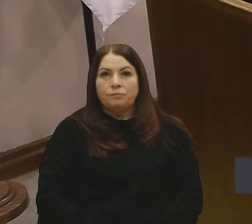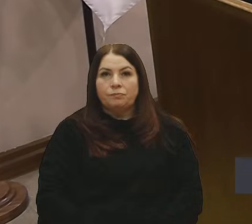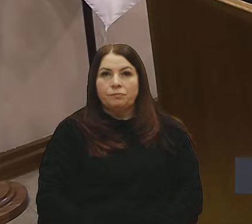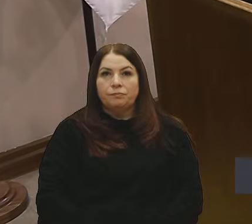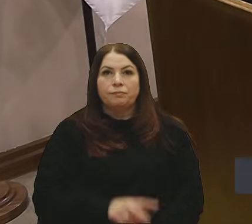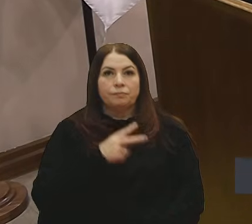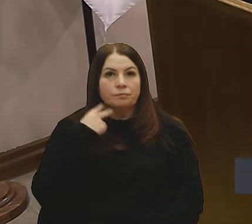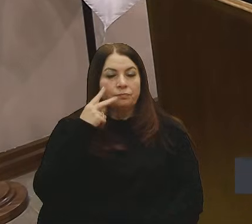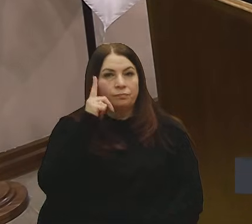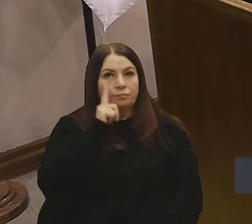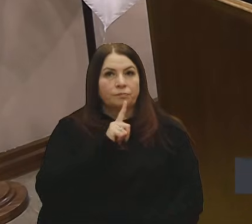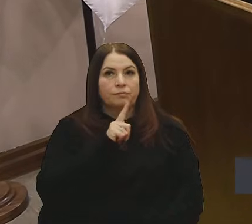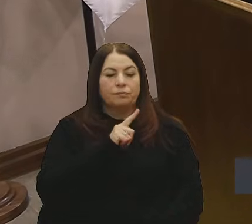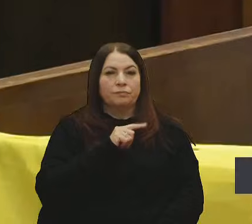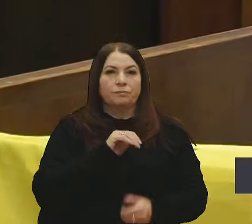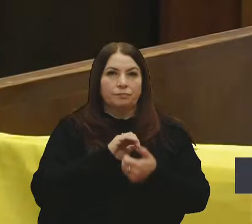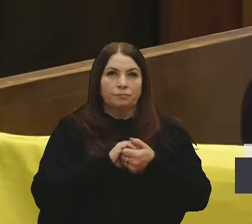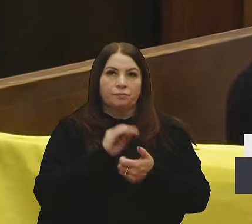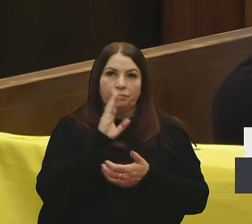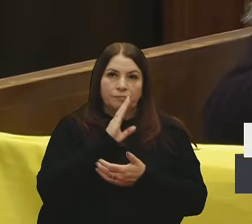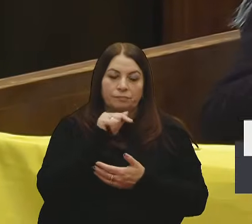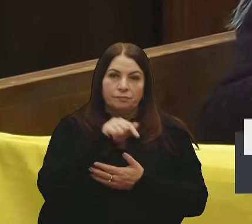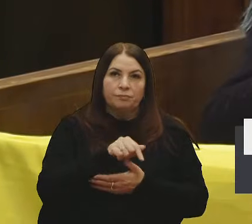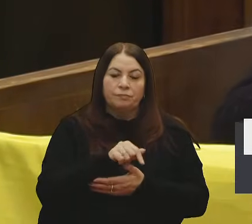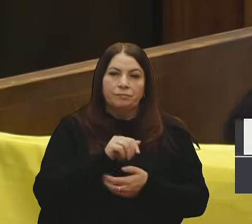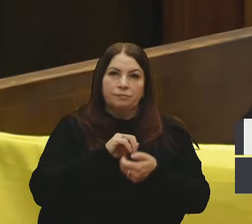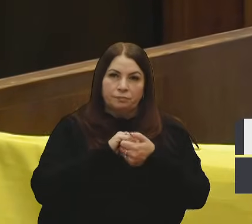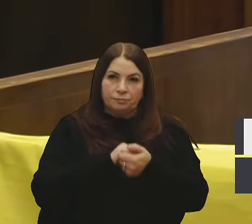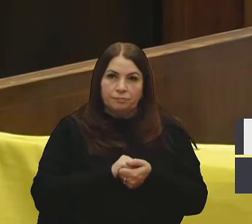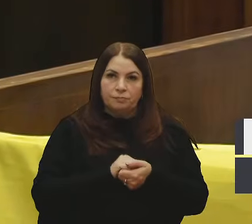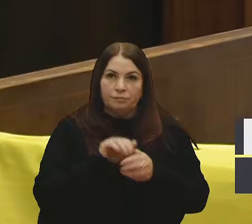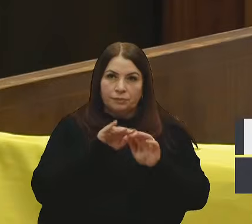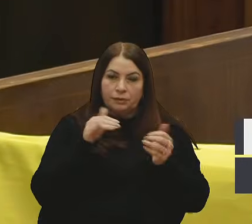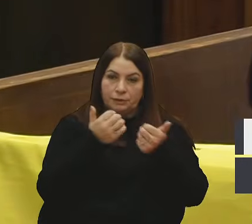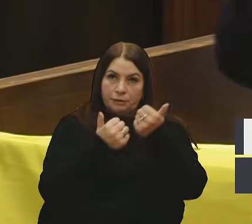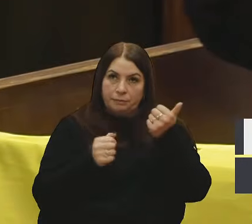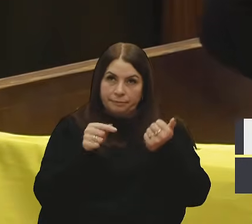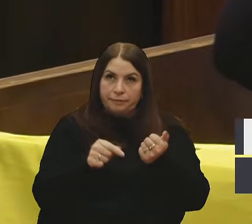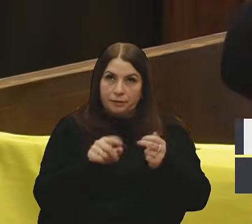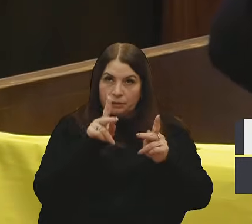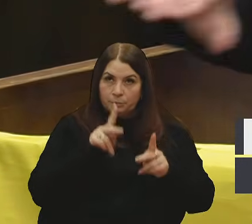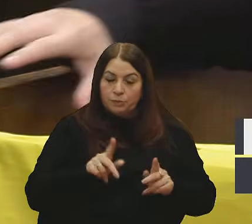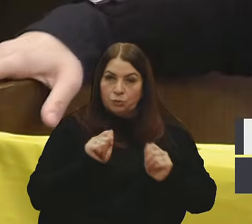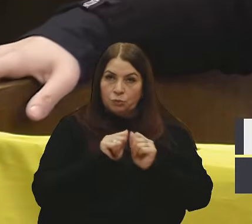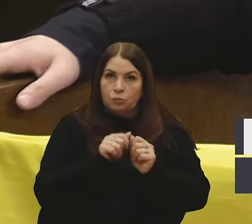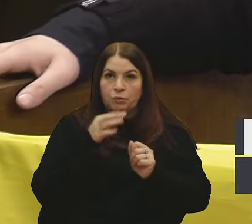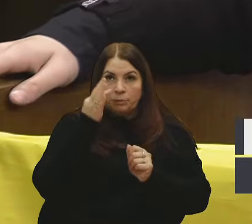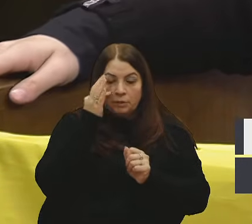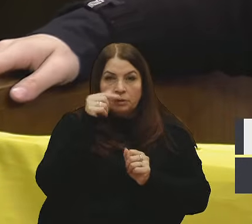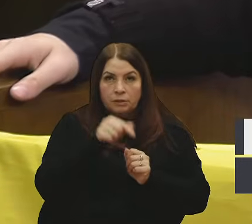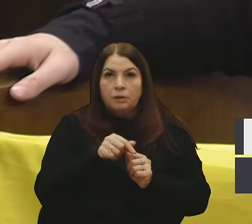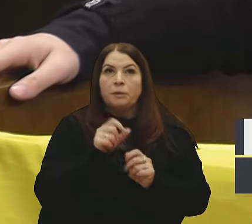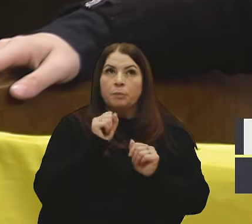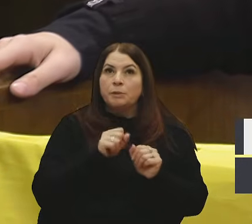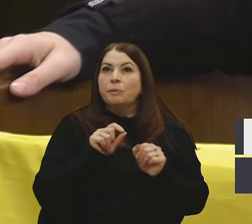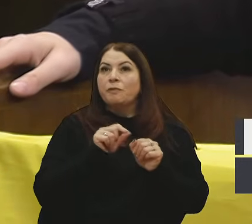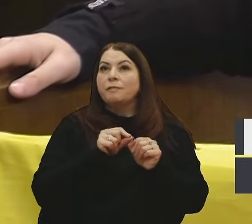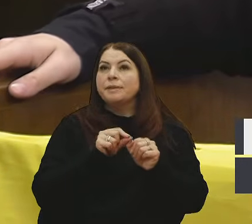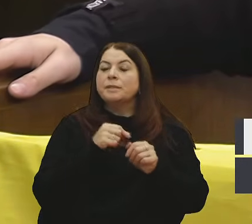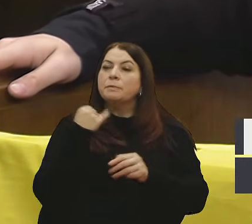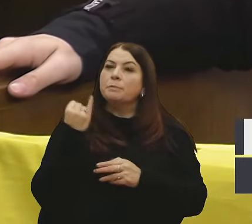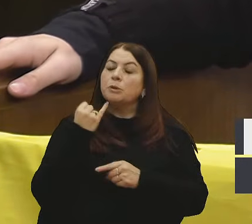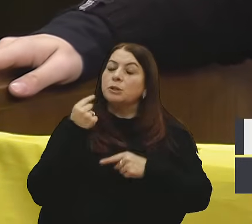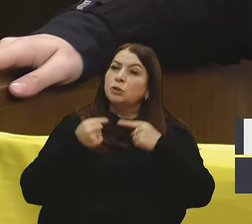Vereador Lucas, uma breve saudação, então. Saúdo primeiramente a mesa e as pessoas que estão presentes aqui para que possamos fazer esse